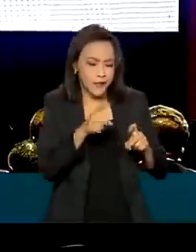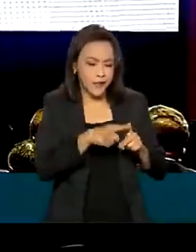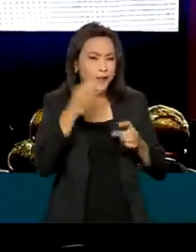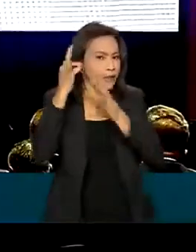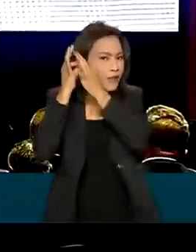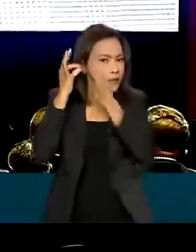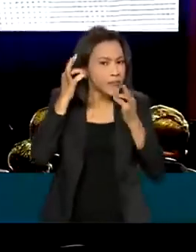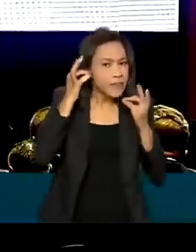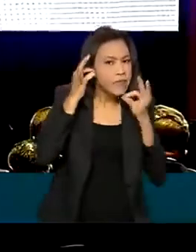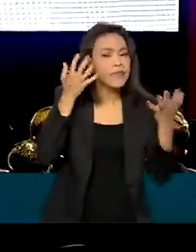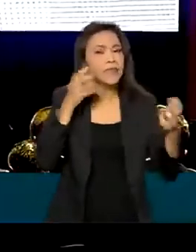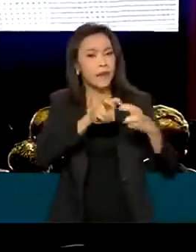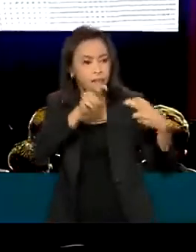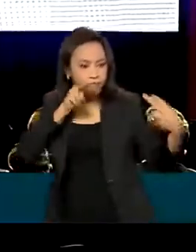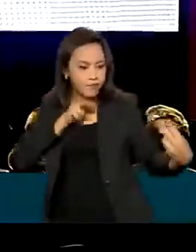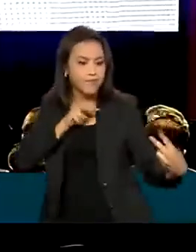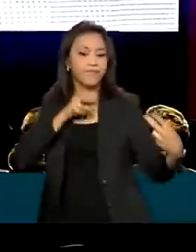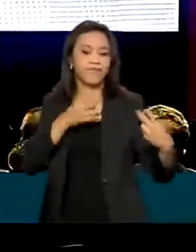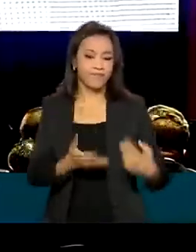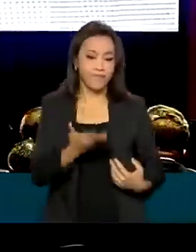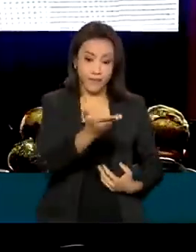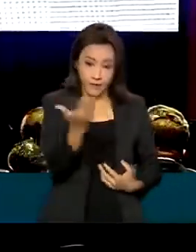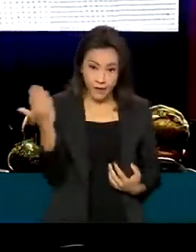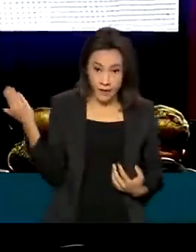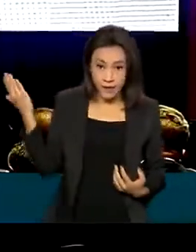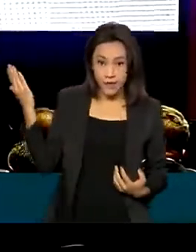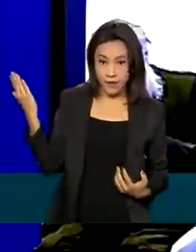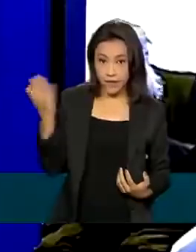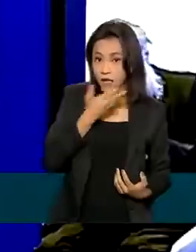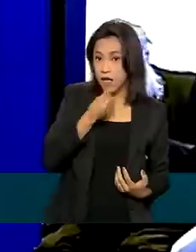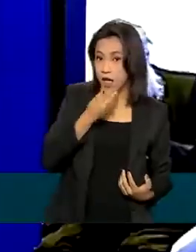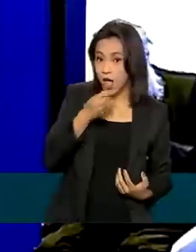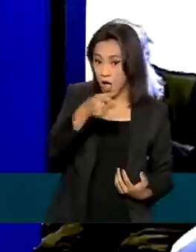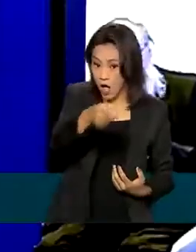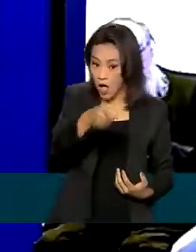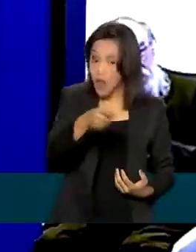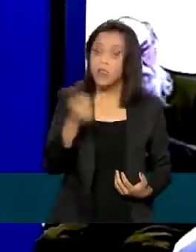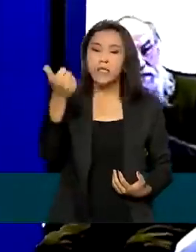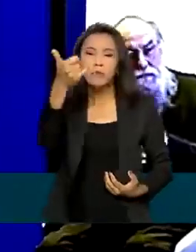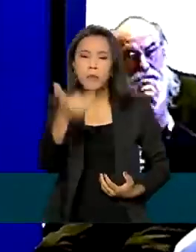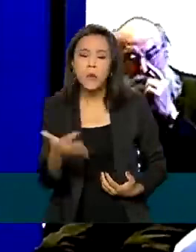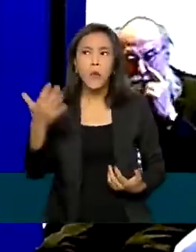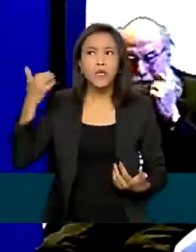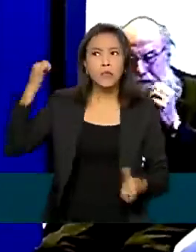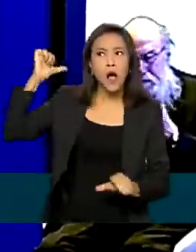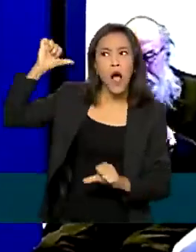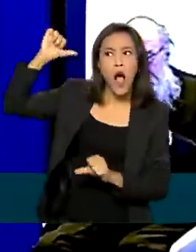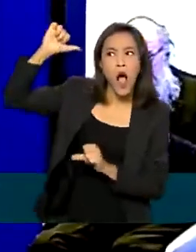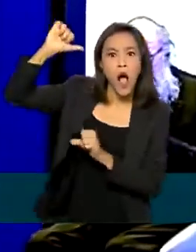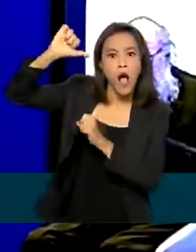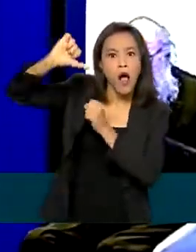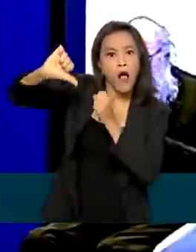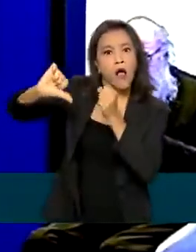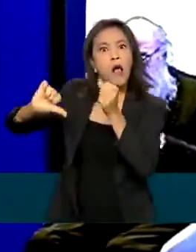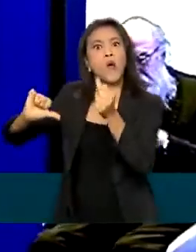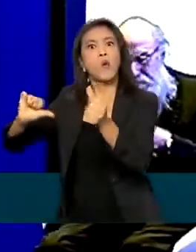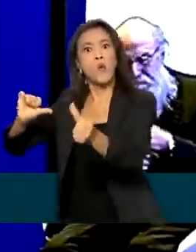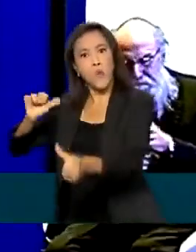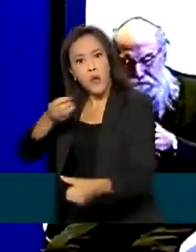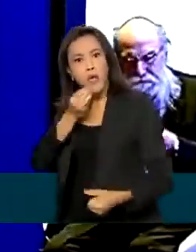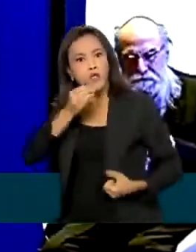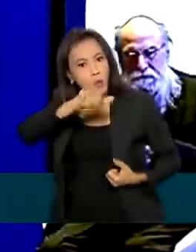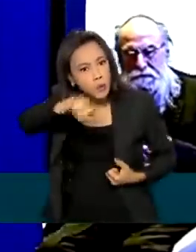Unidos um dos criadores da internet o matemático e Engenheiro foi de surf destacou as as ações e as oportunidades geradas pela